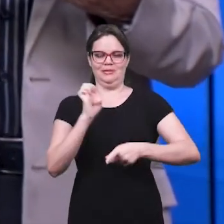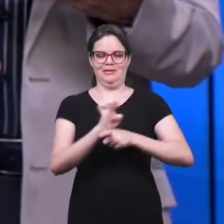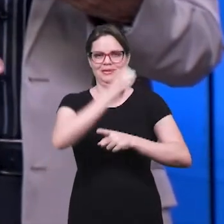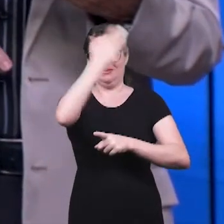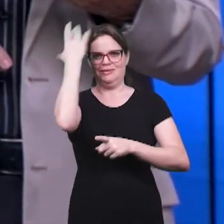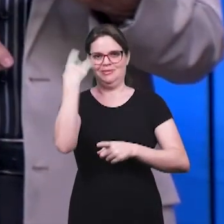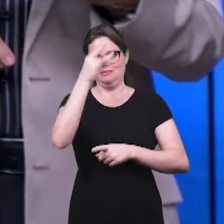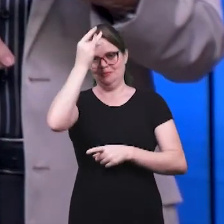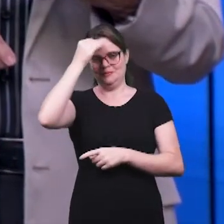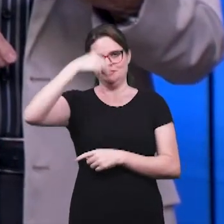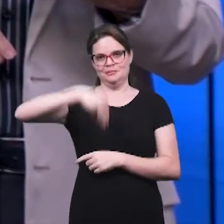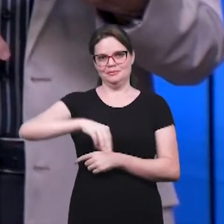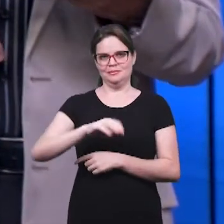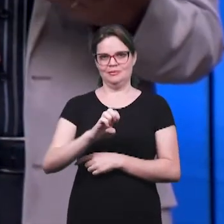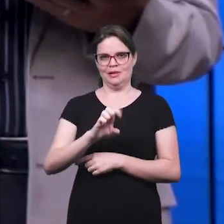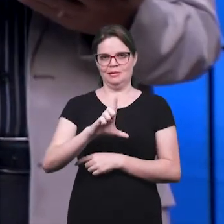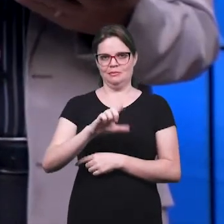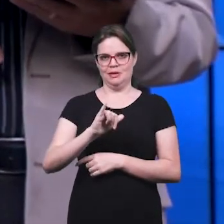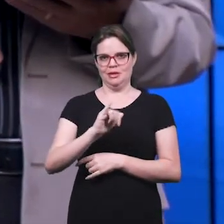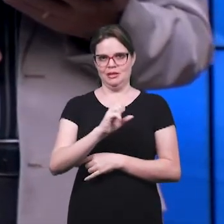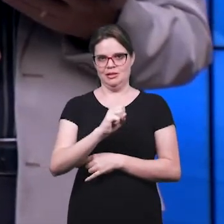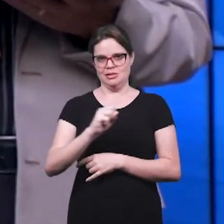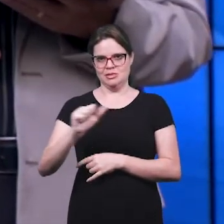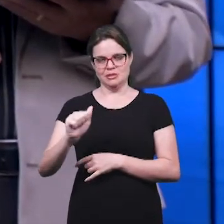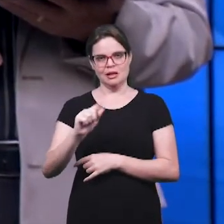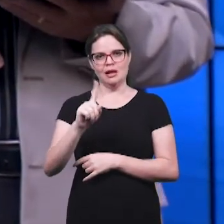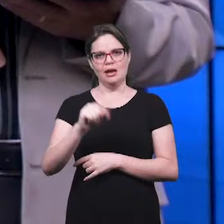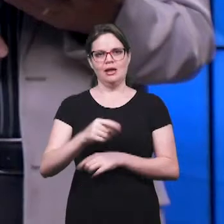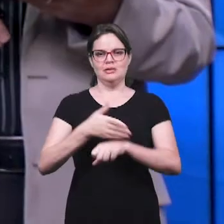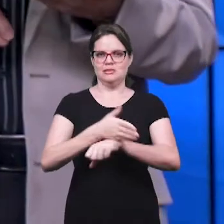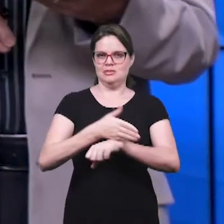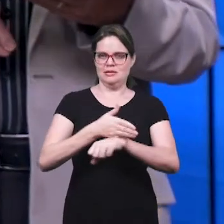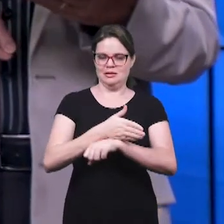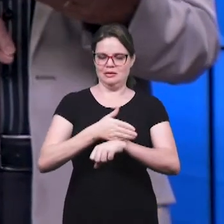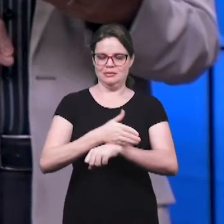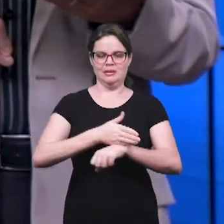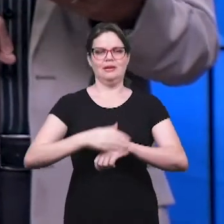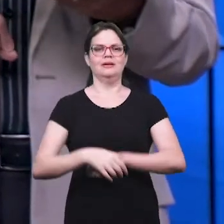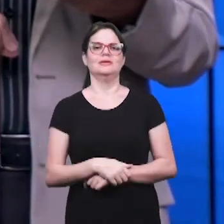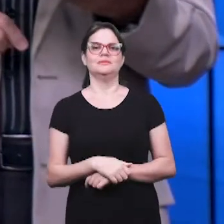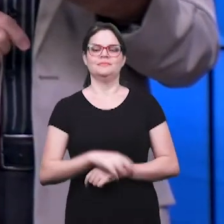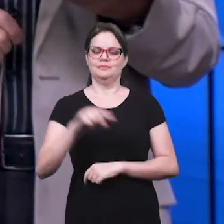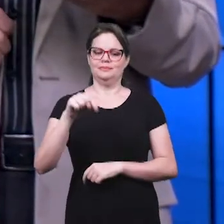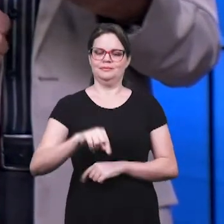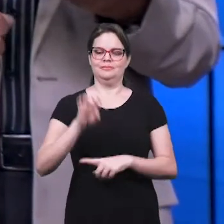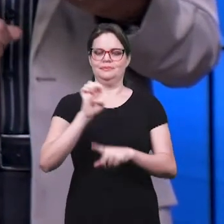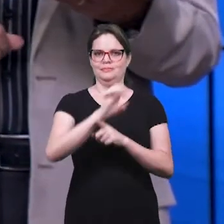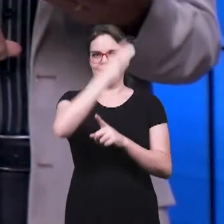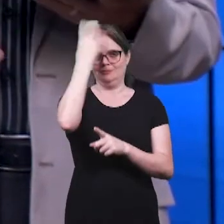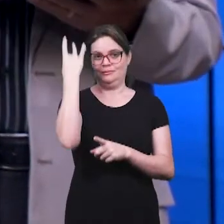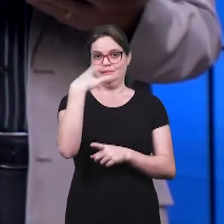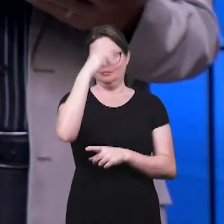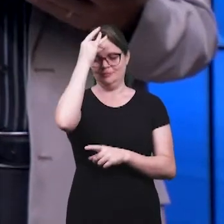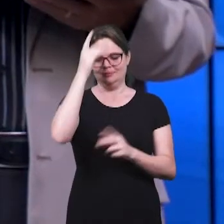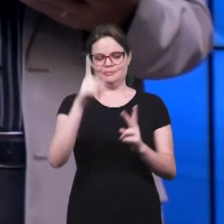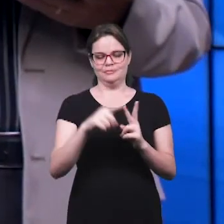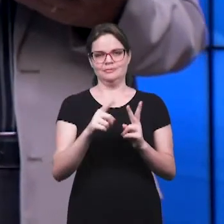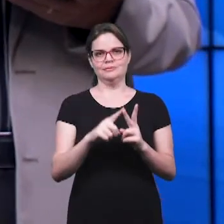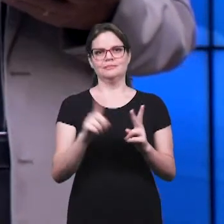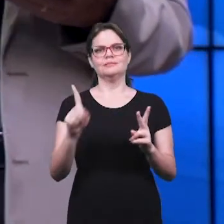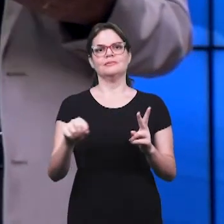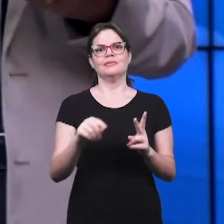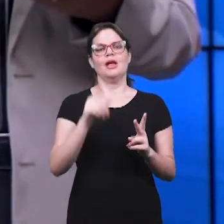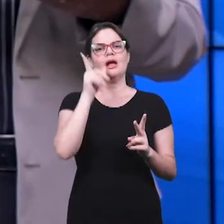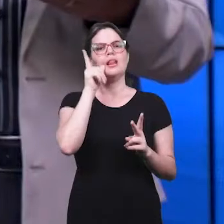Santo, é a Melissa Salles. Ela é da Serra, município da Serra, aqui no estado do Espírito Santo. E depois vamos para o estado